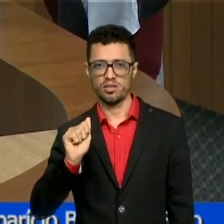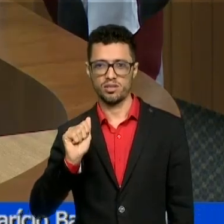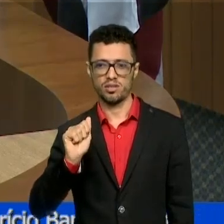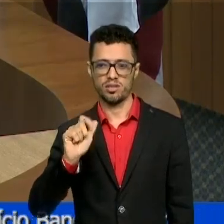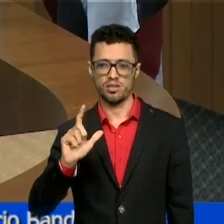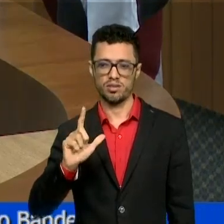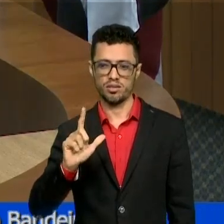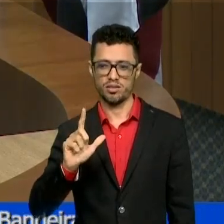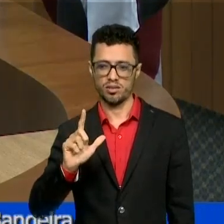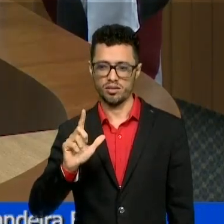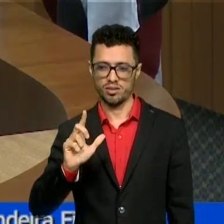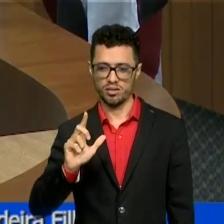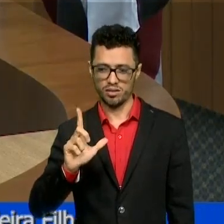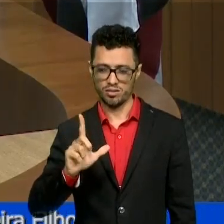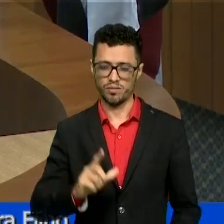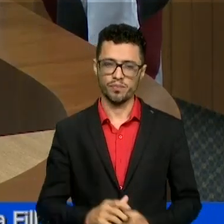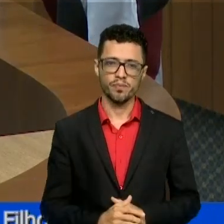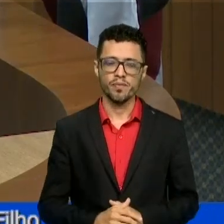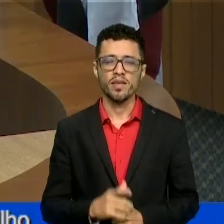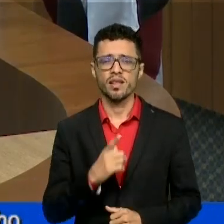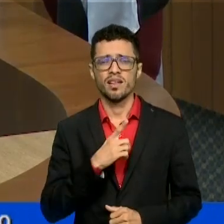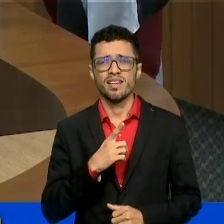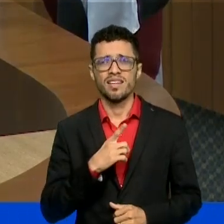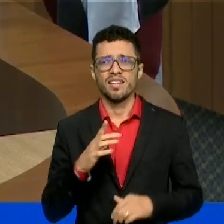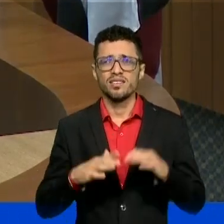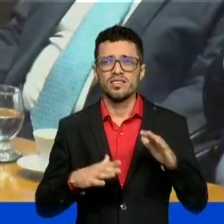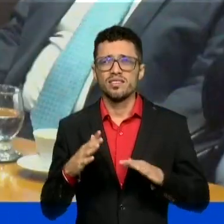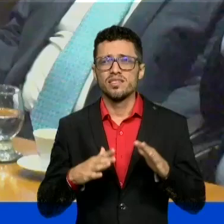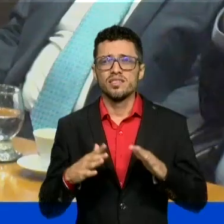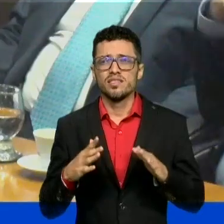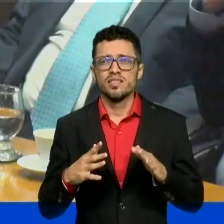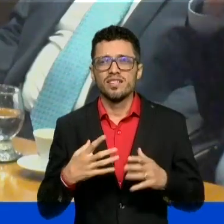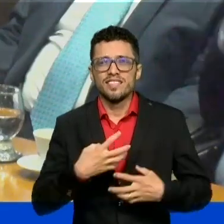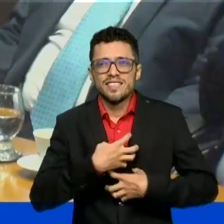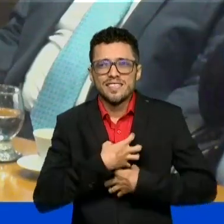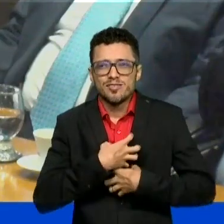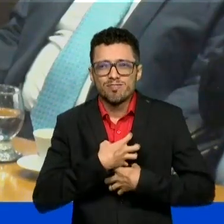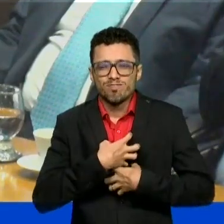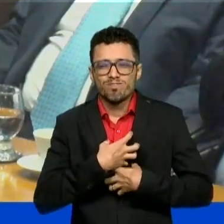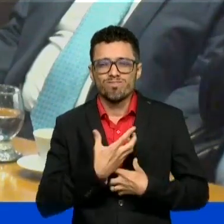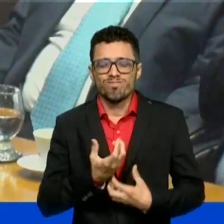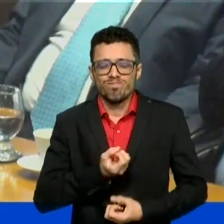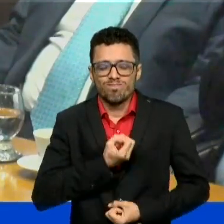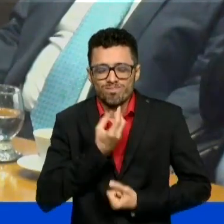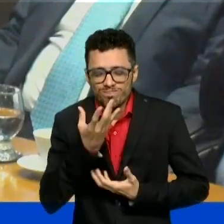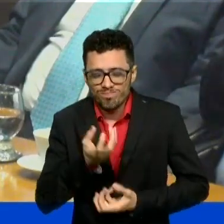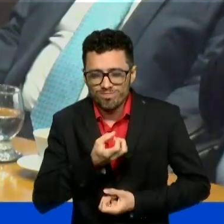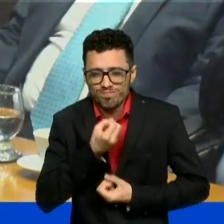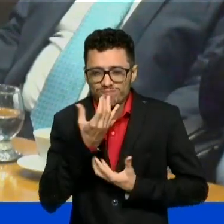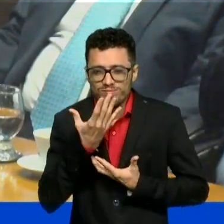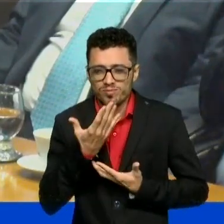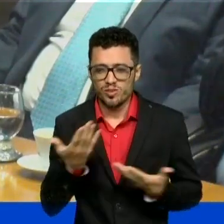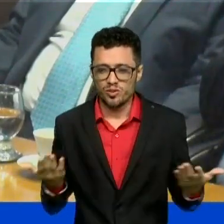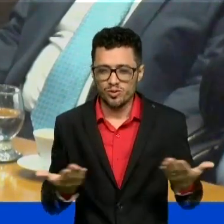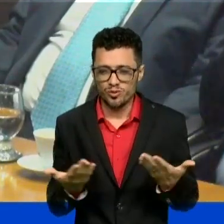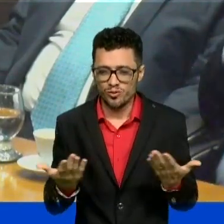É extremamente difícil expressar com palavras os sentimentos que me envolvem nessa